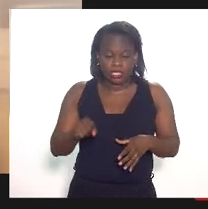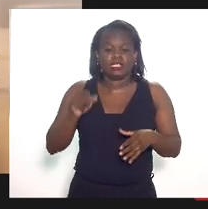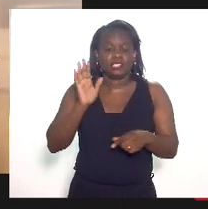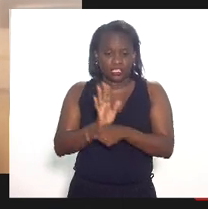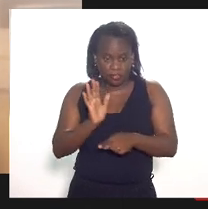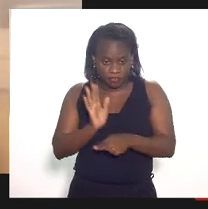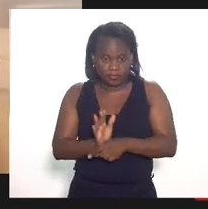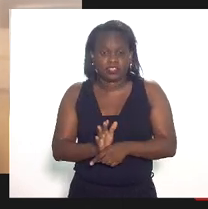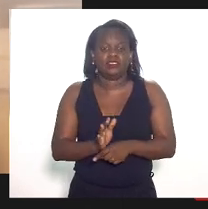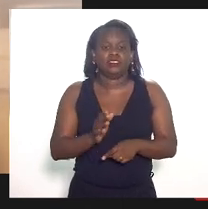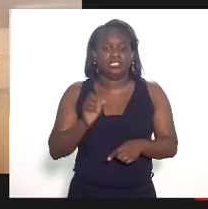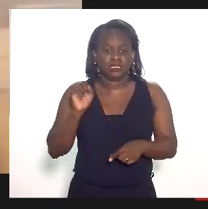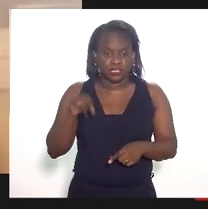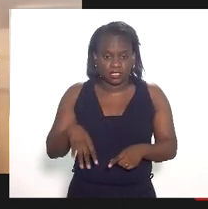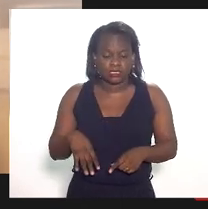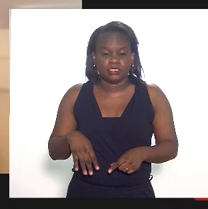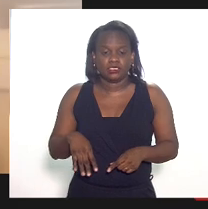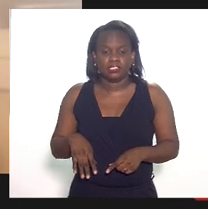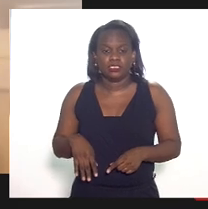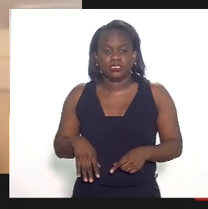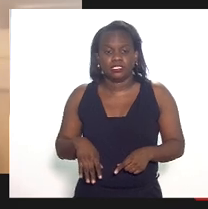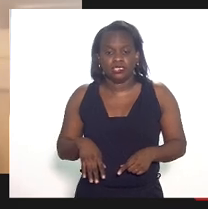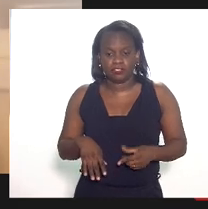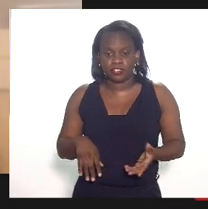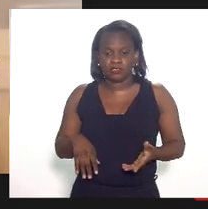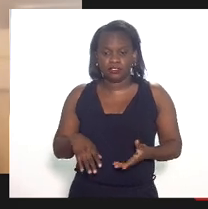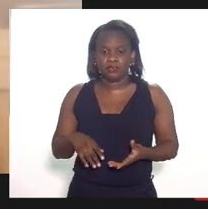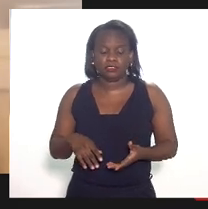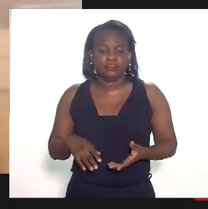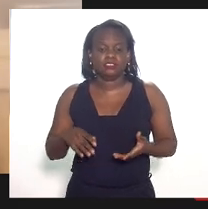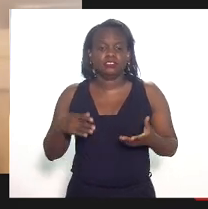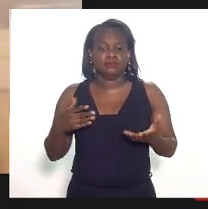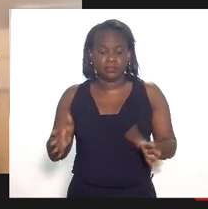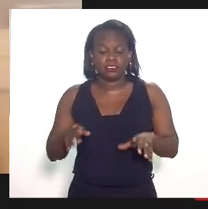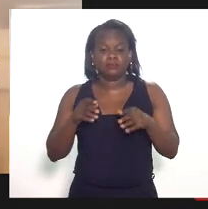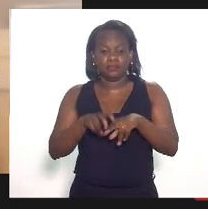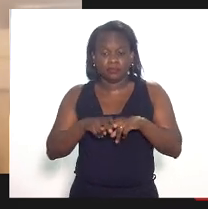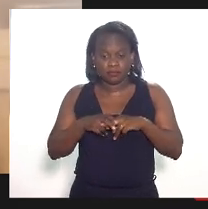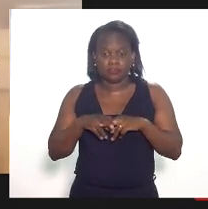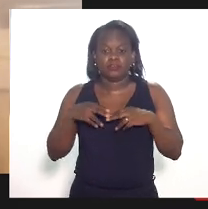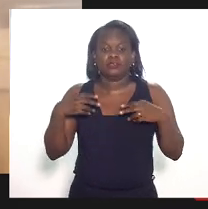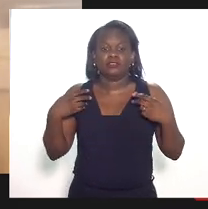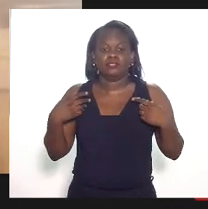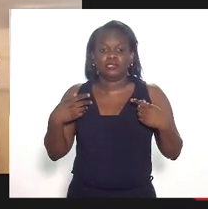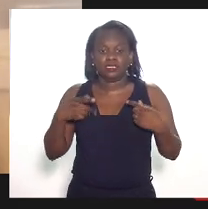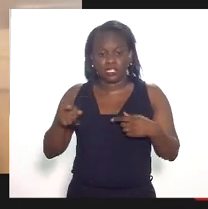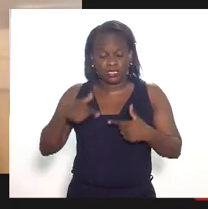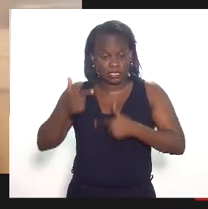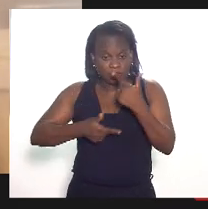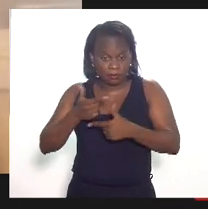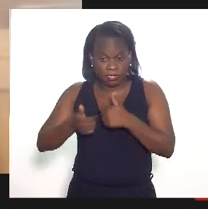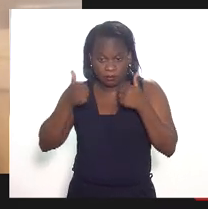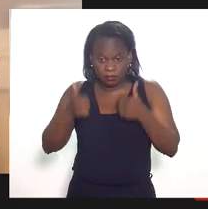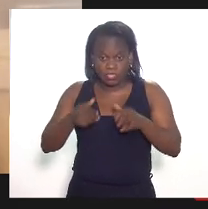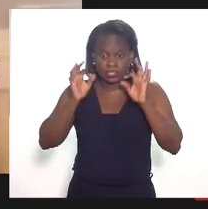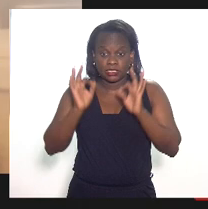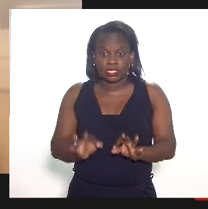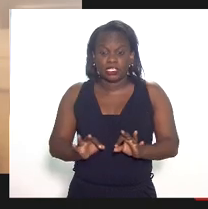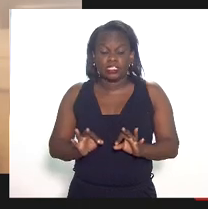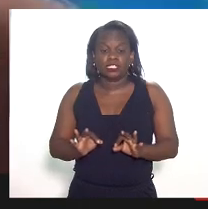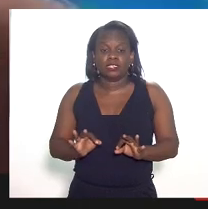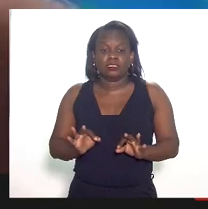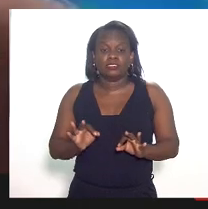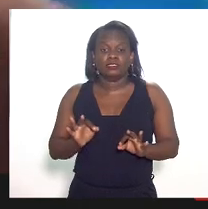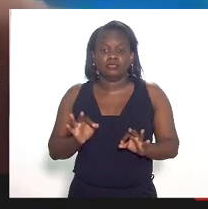da criação de leitos. Obrigado. Certo. Obrigado. Mas que para isso, o seu devido funcionamento efetivo deve